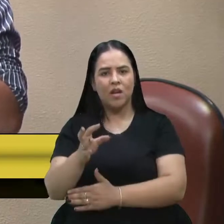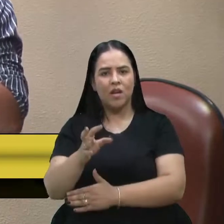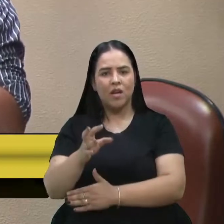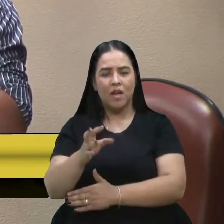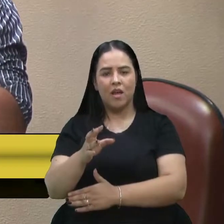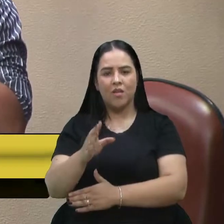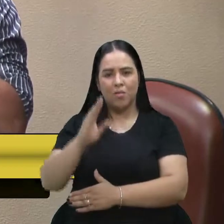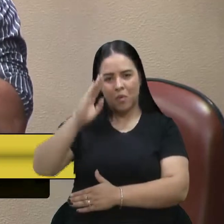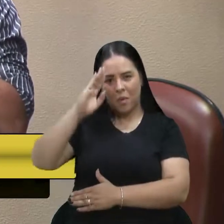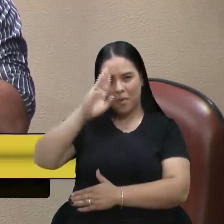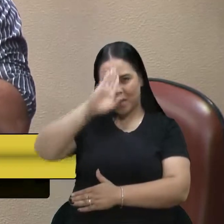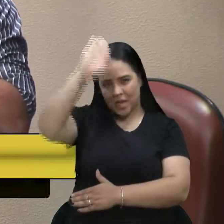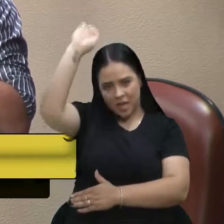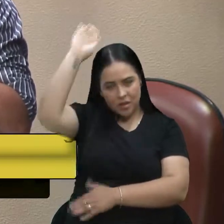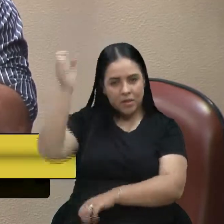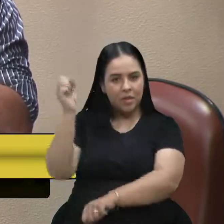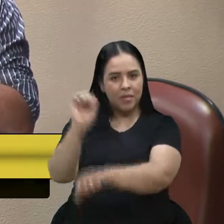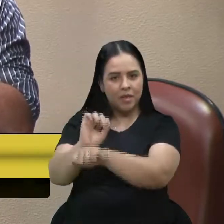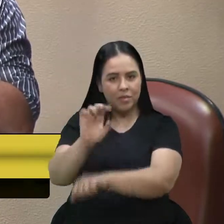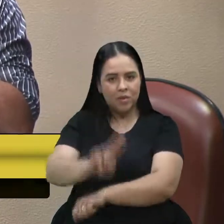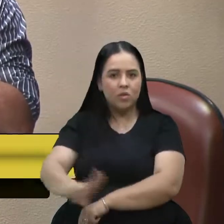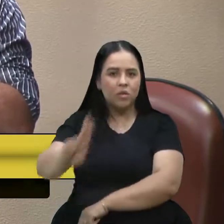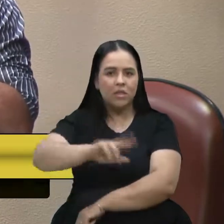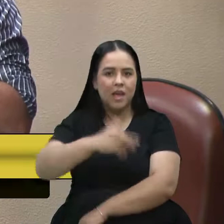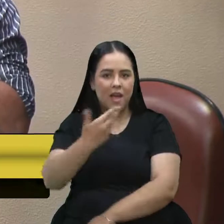estou aguardando da CEPLAN.